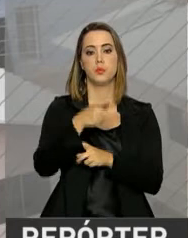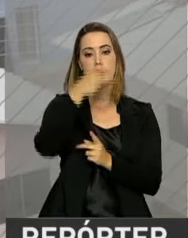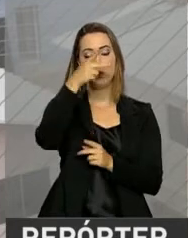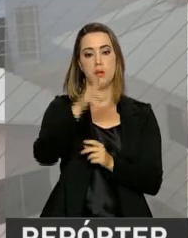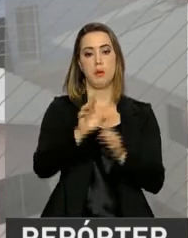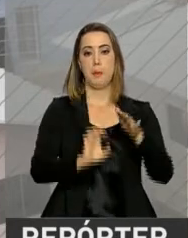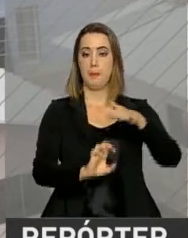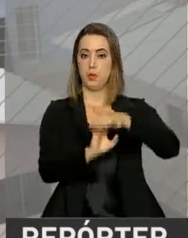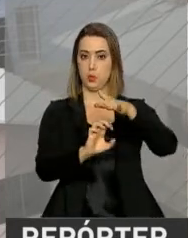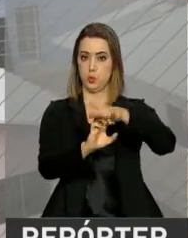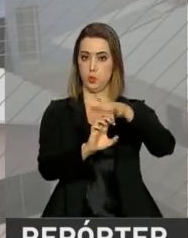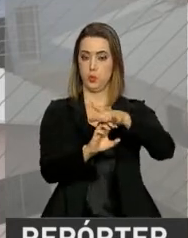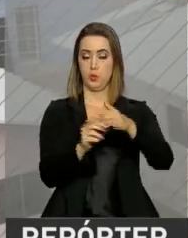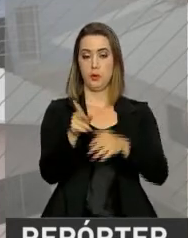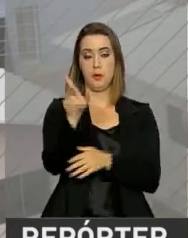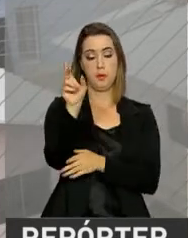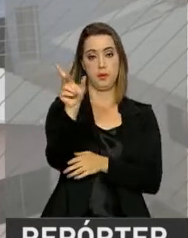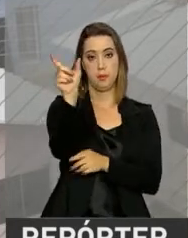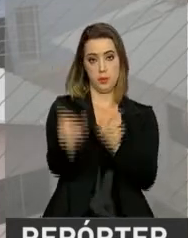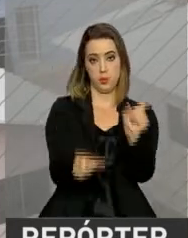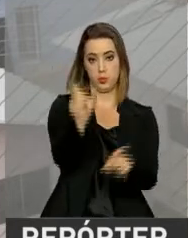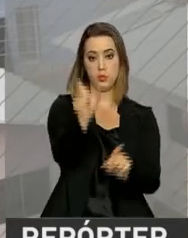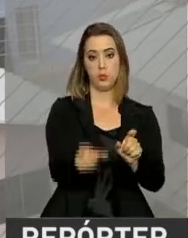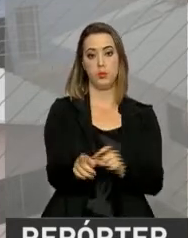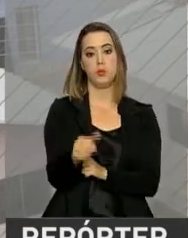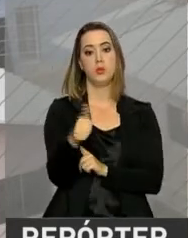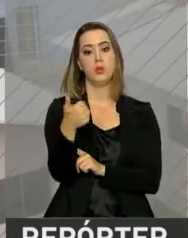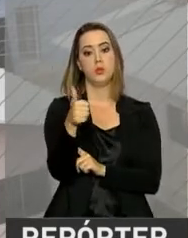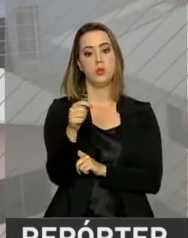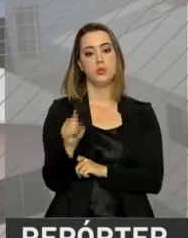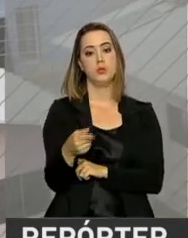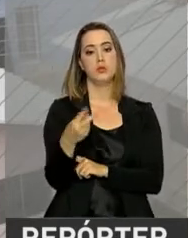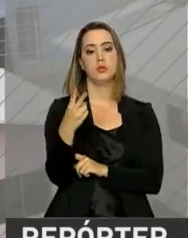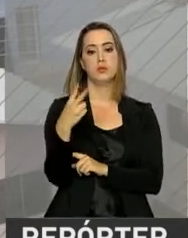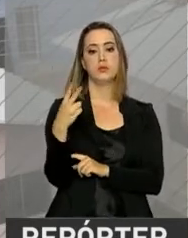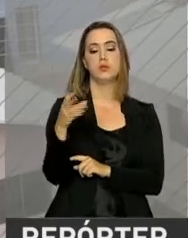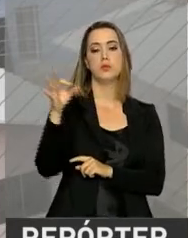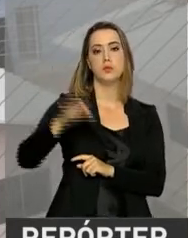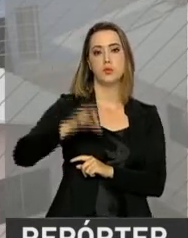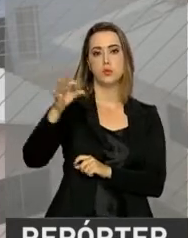as taxas passaram de 11,22% ao ano para